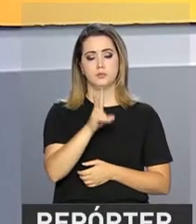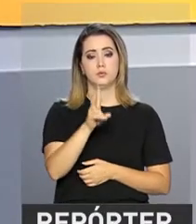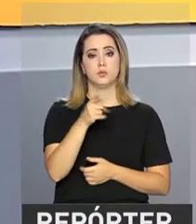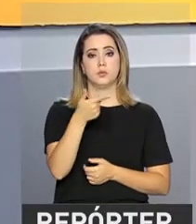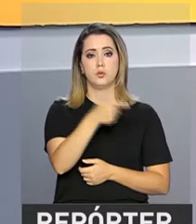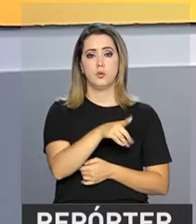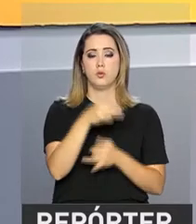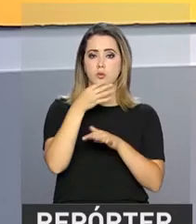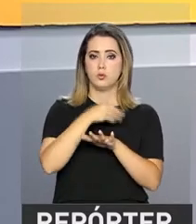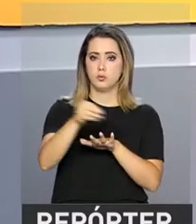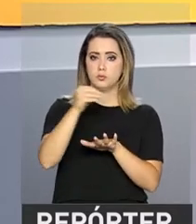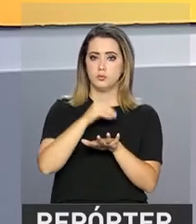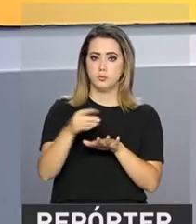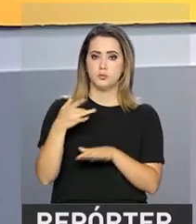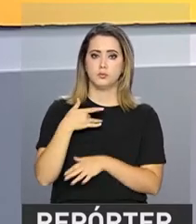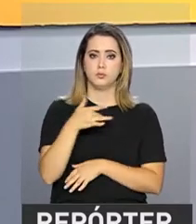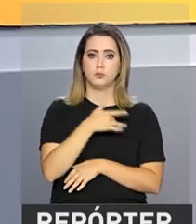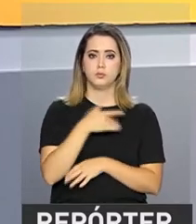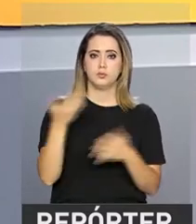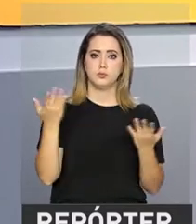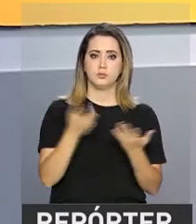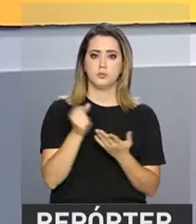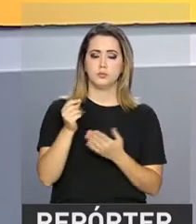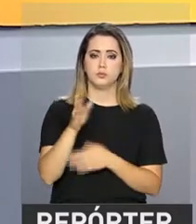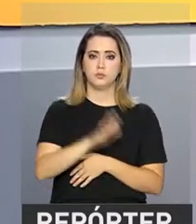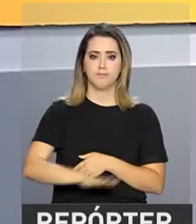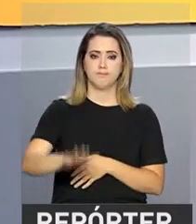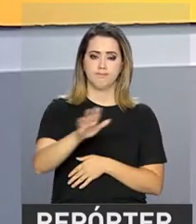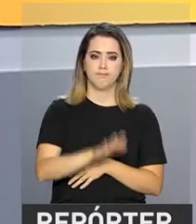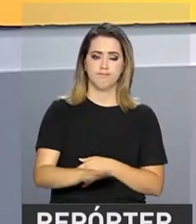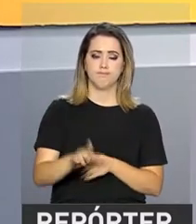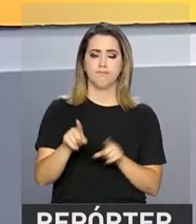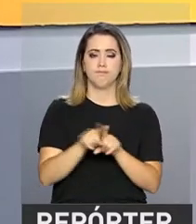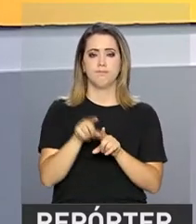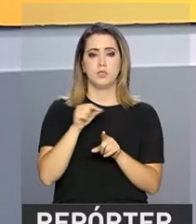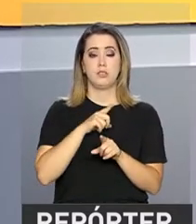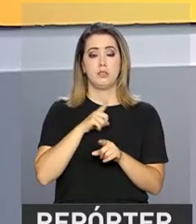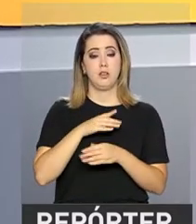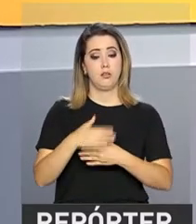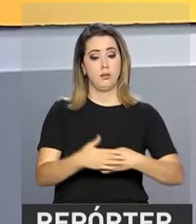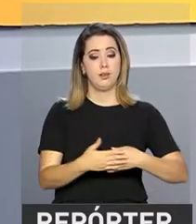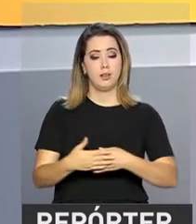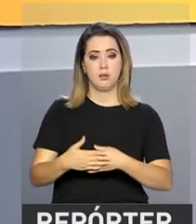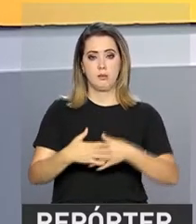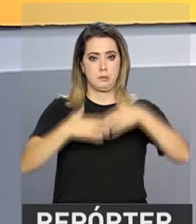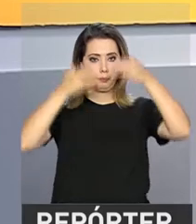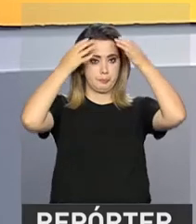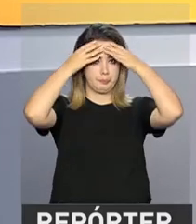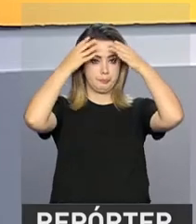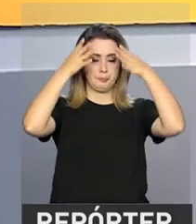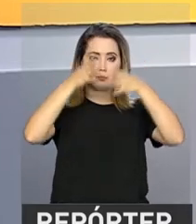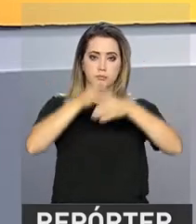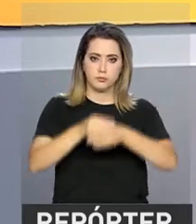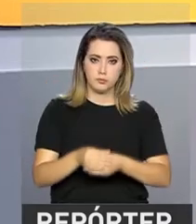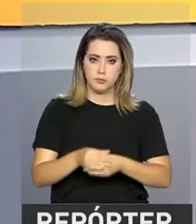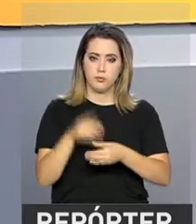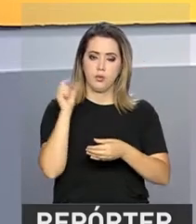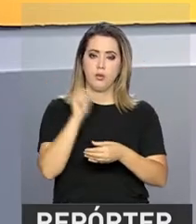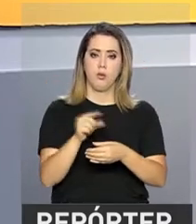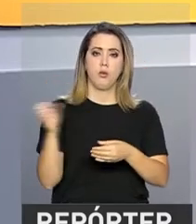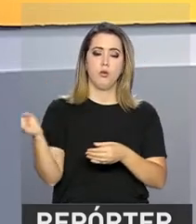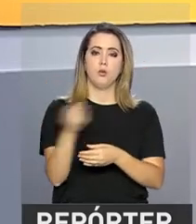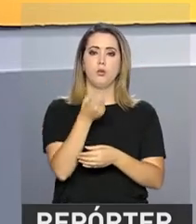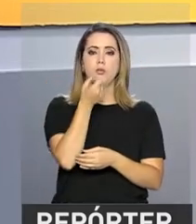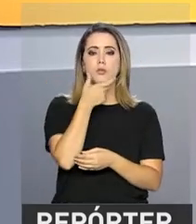aqui uma outra notícia sobre saúde desta vez voltada para as famílias com crianças diagnosticadas com microcefalia um